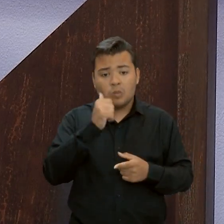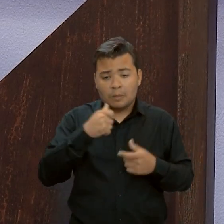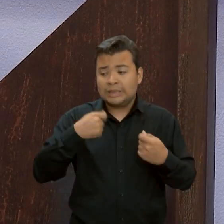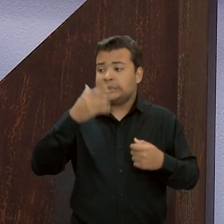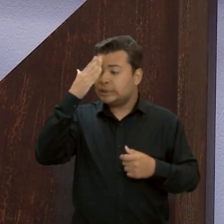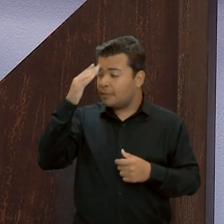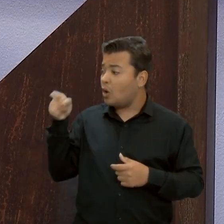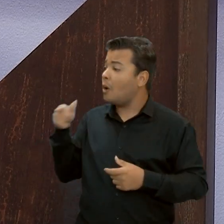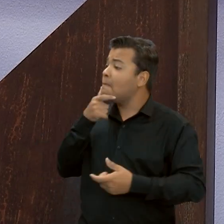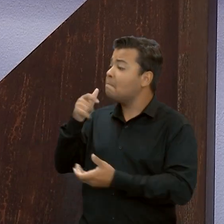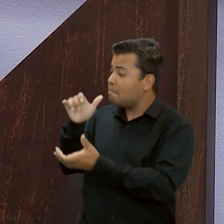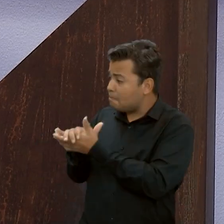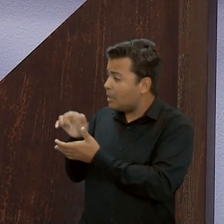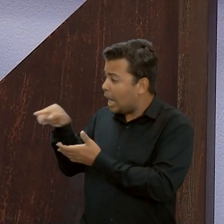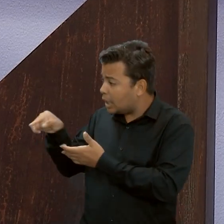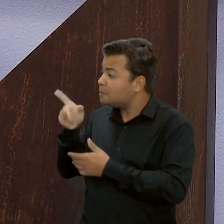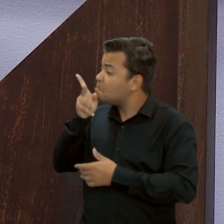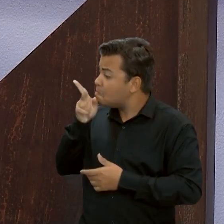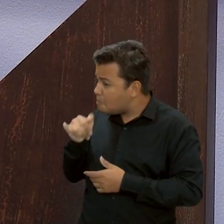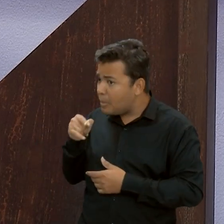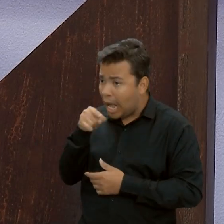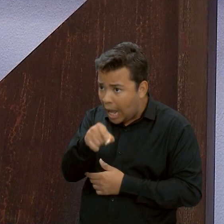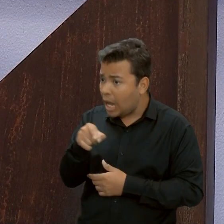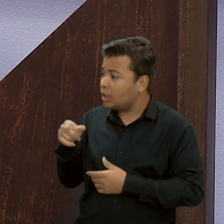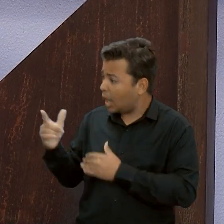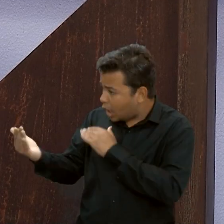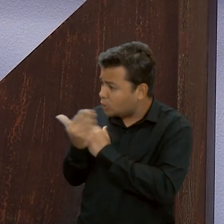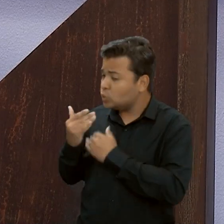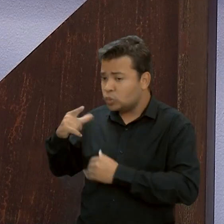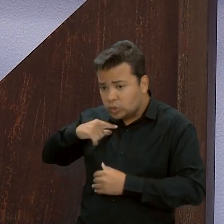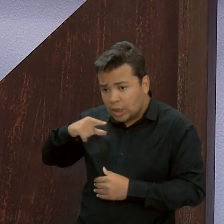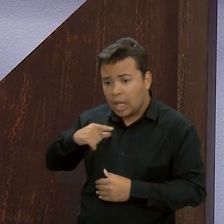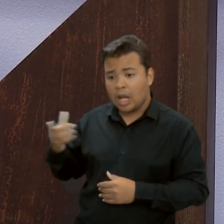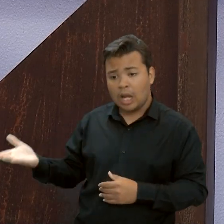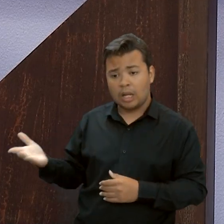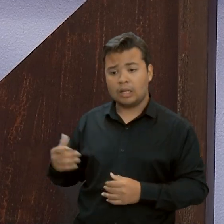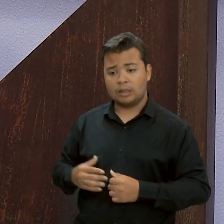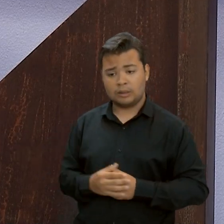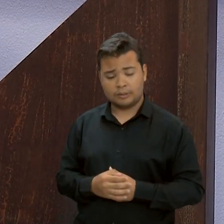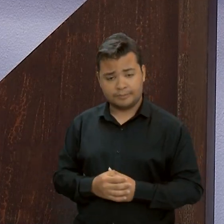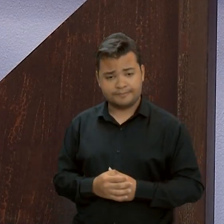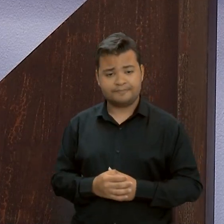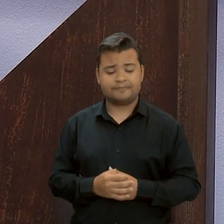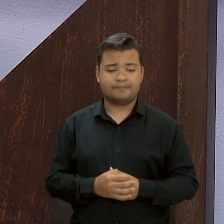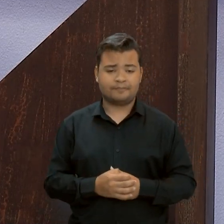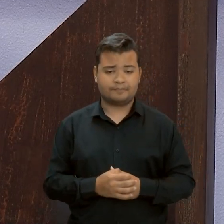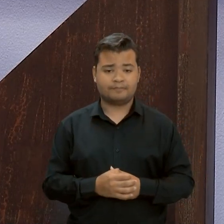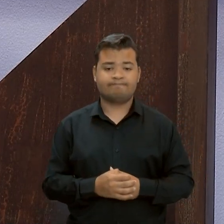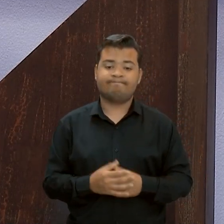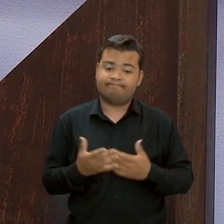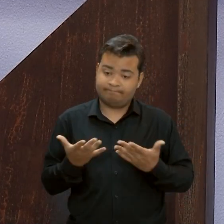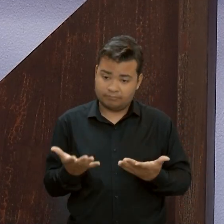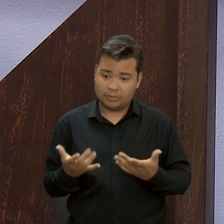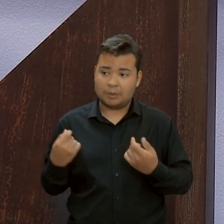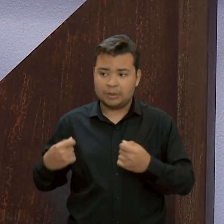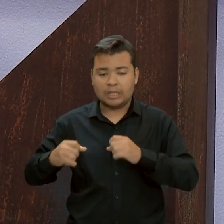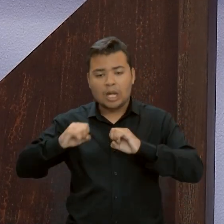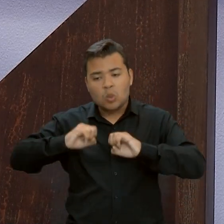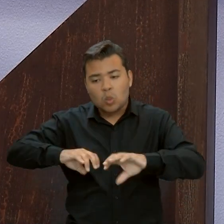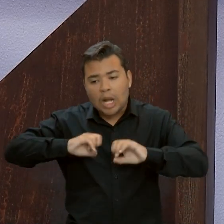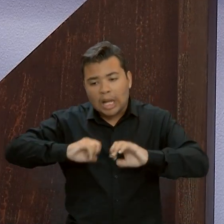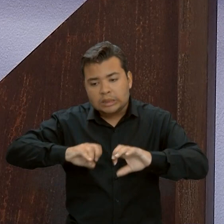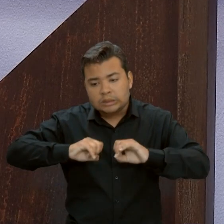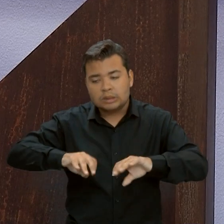ativo, observando o que ele está a crescer na parte da educação da criança também,